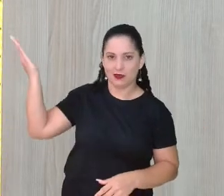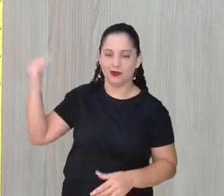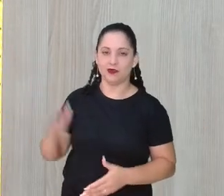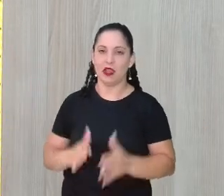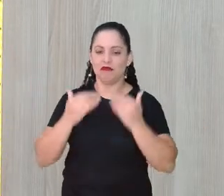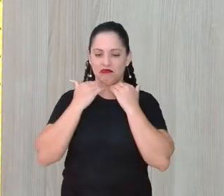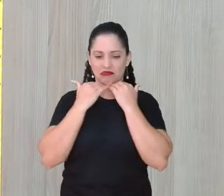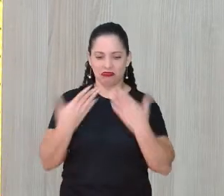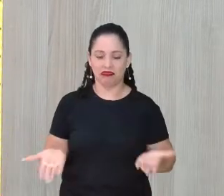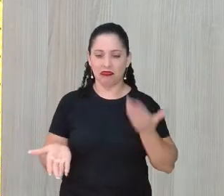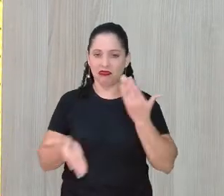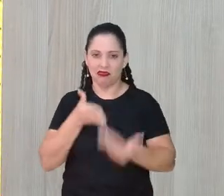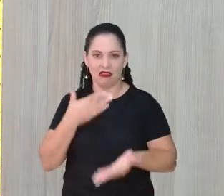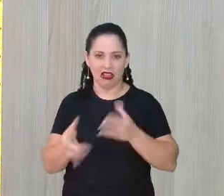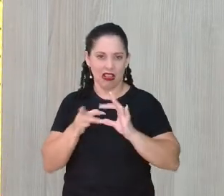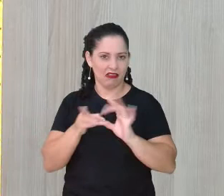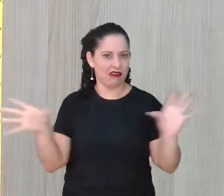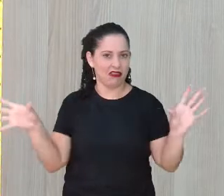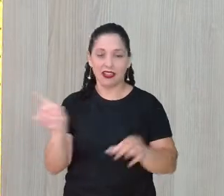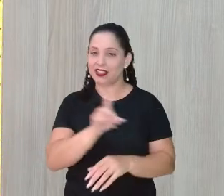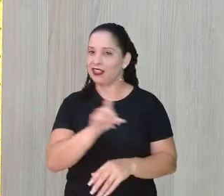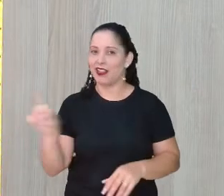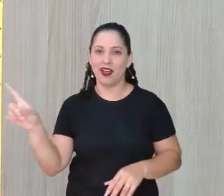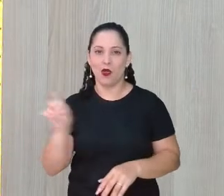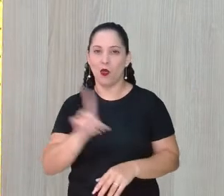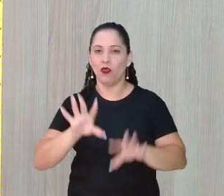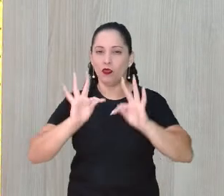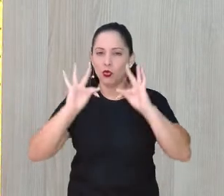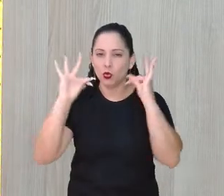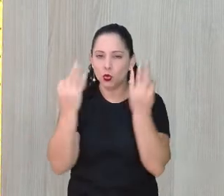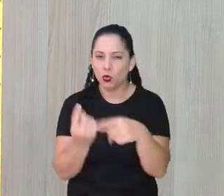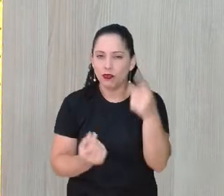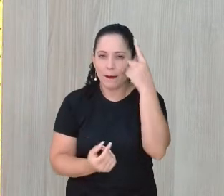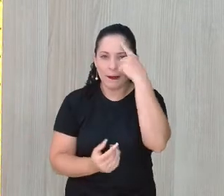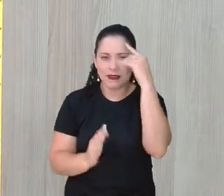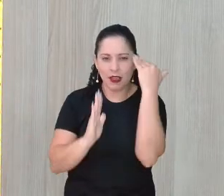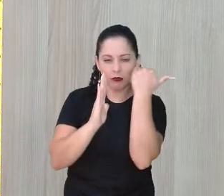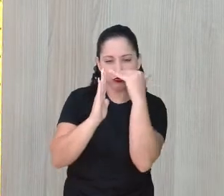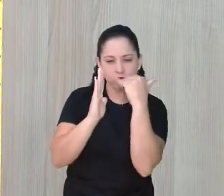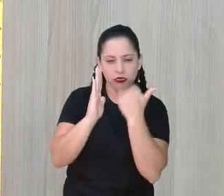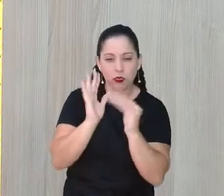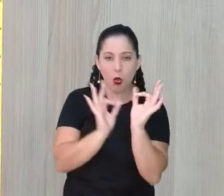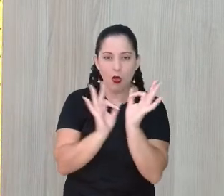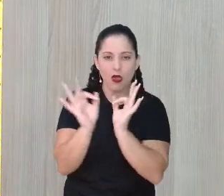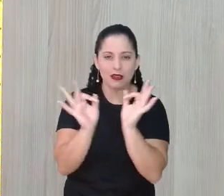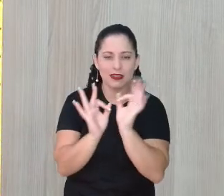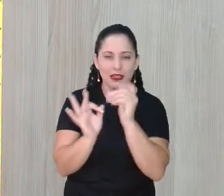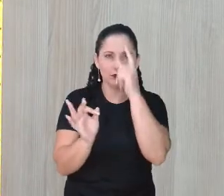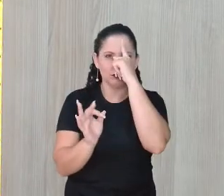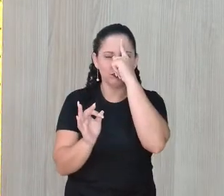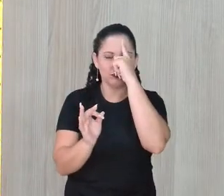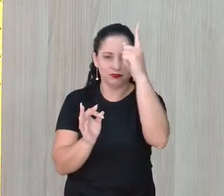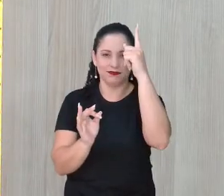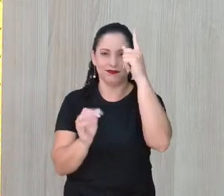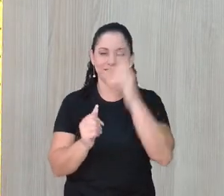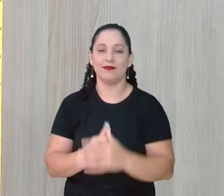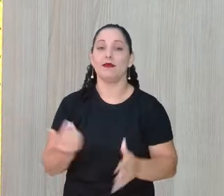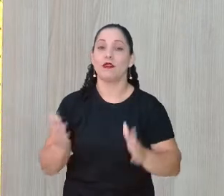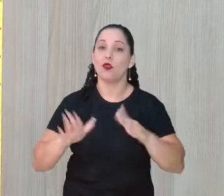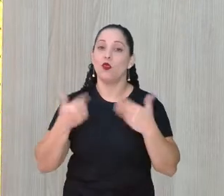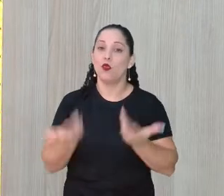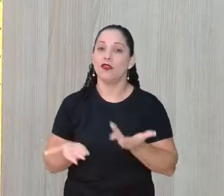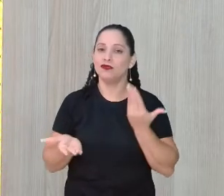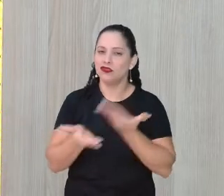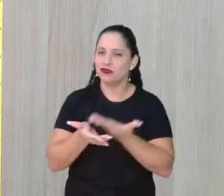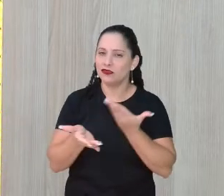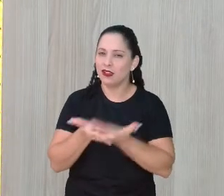se deu ao acaso, né? Ele foi tudo muito bem pensado, né? Porque quando a gente estuda a história, a gente tem que